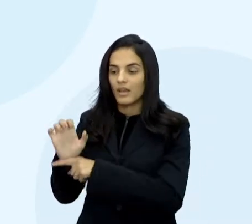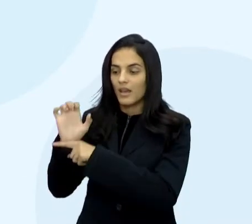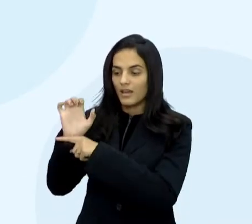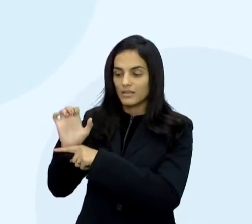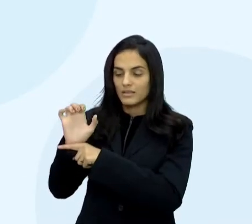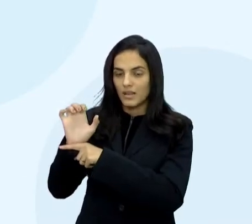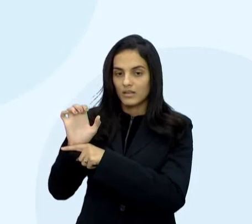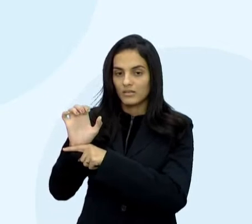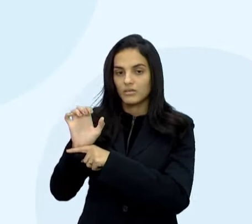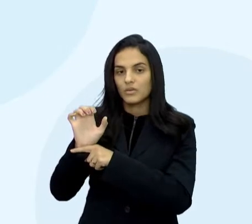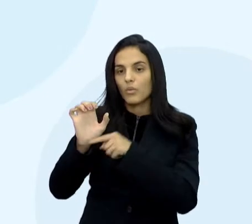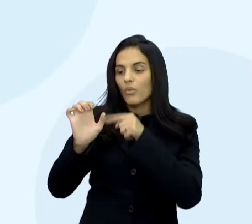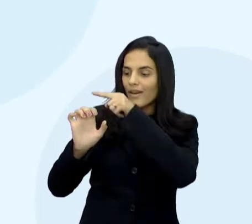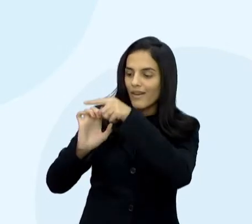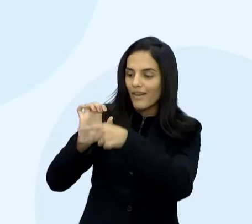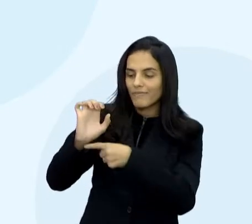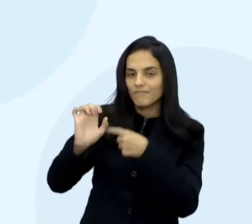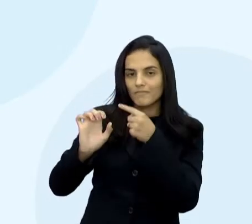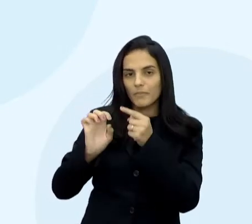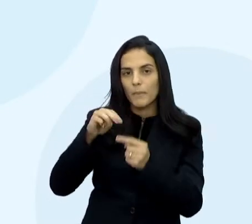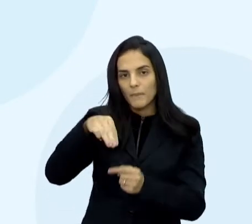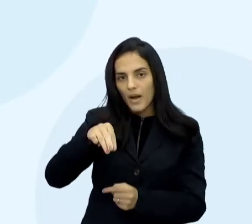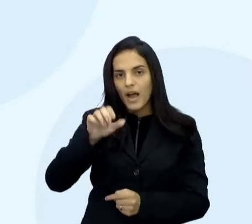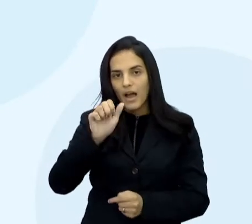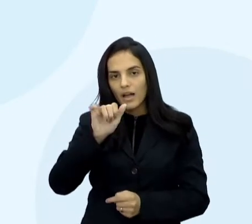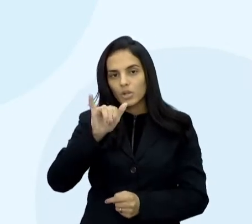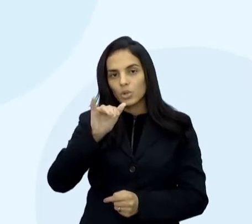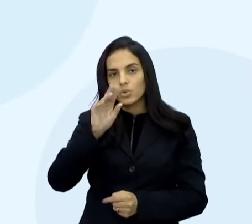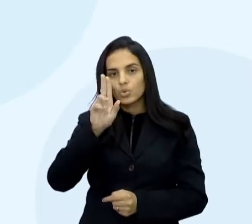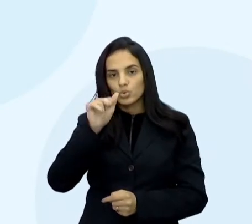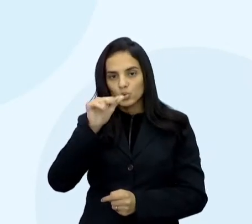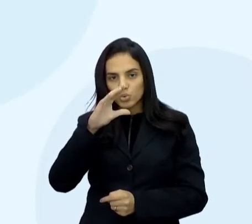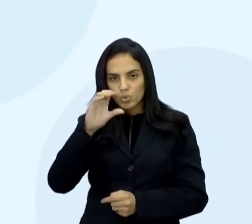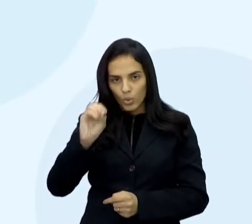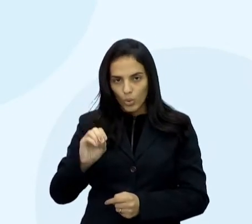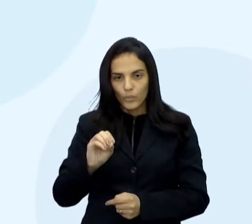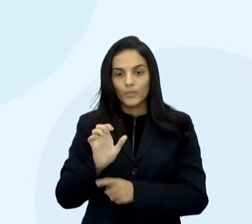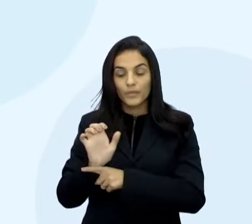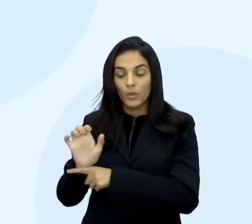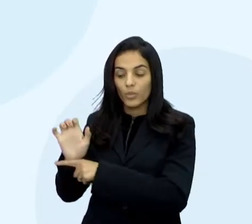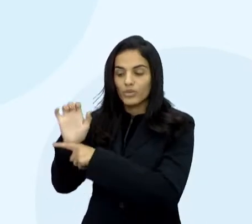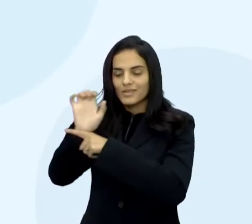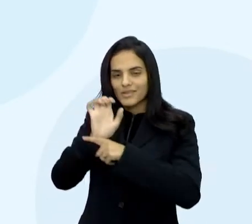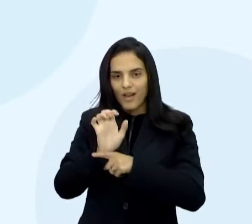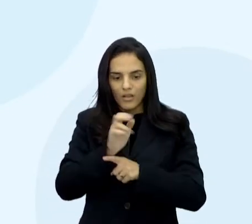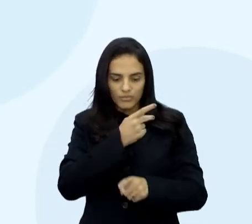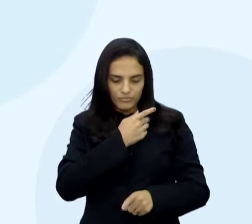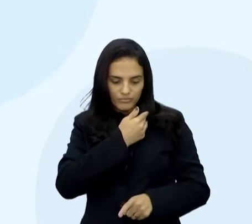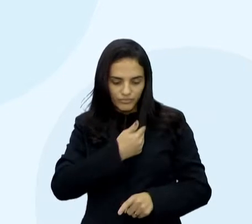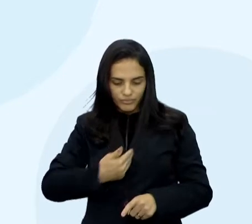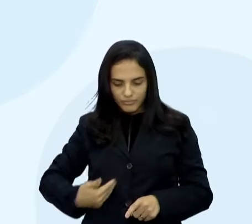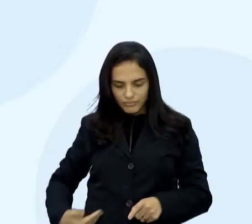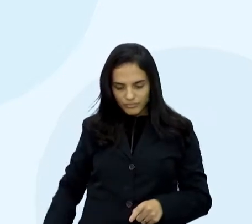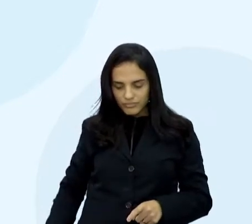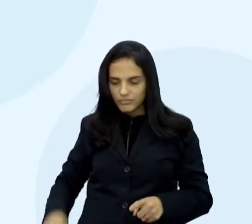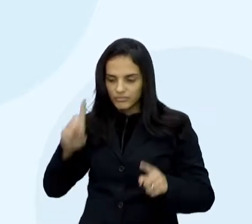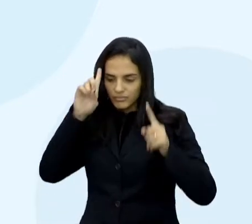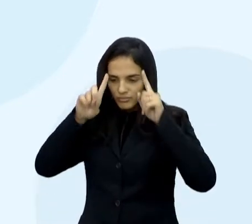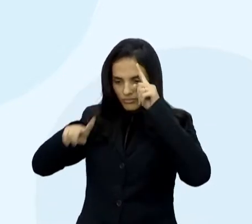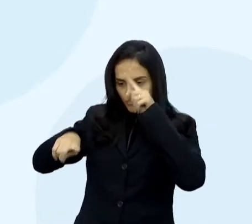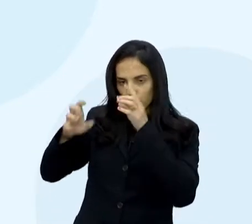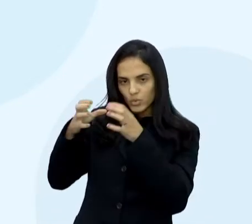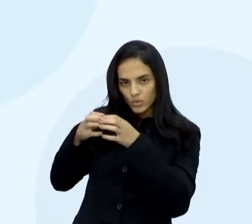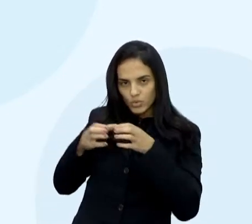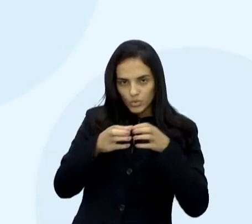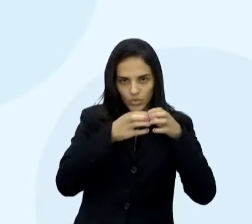E maiúsculo. O Estado nos governa, quer dizer que o Estado, né, as instituições